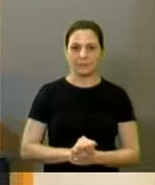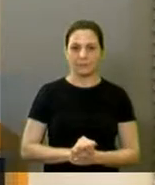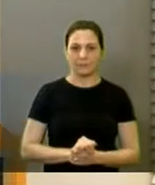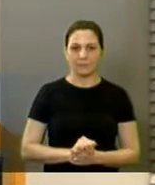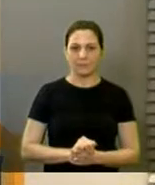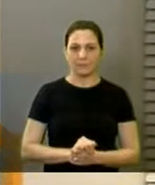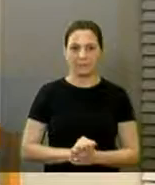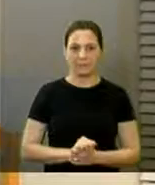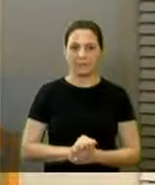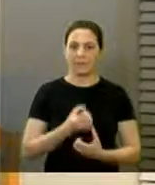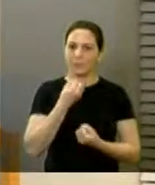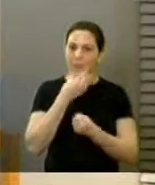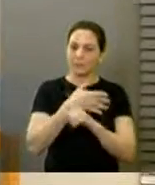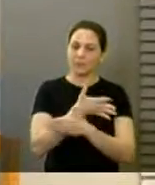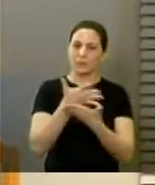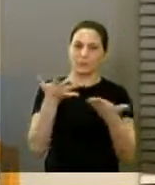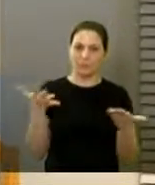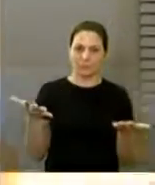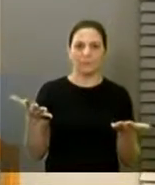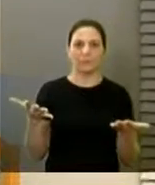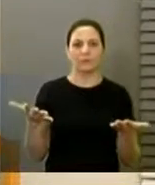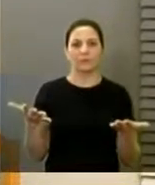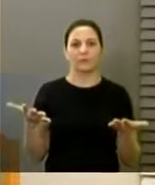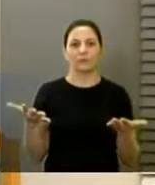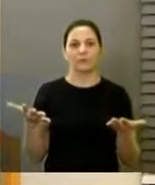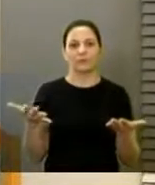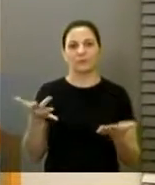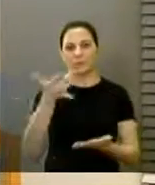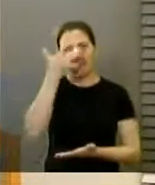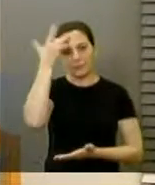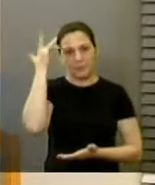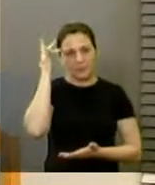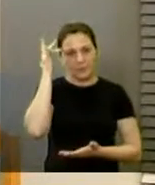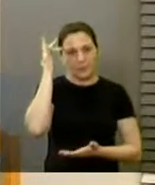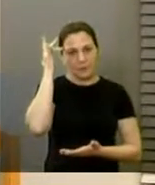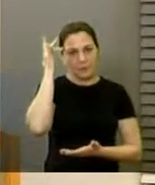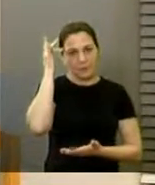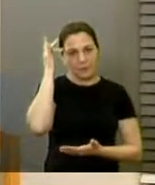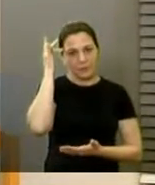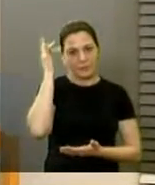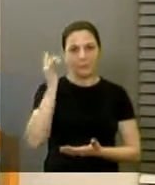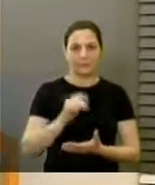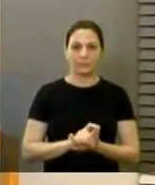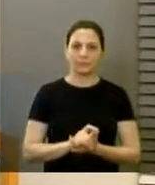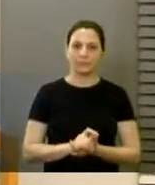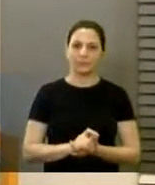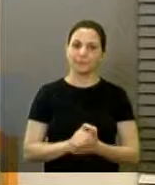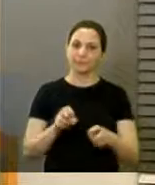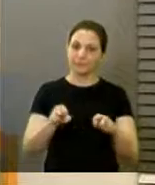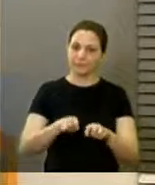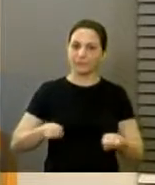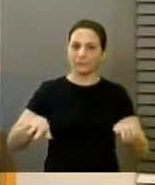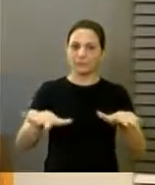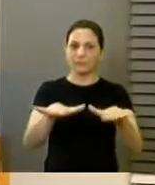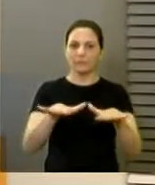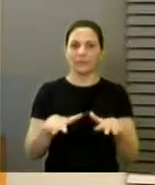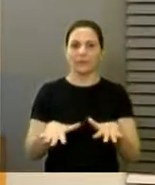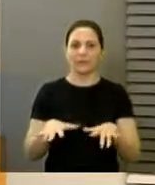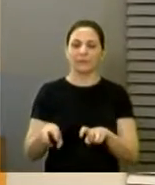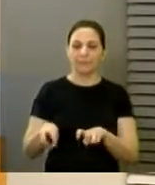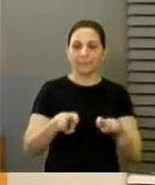boa noite a todos boa noite a todos boa noite as pessoas do plenário a